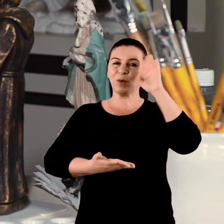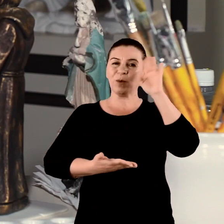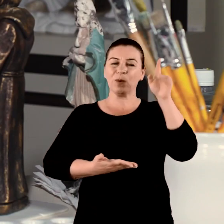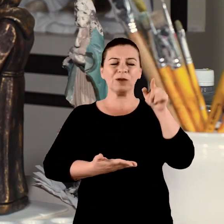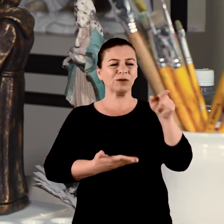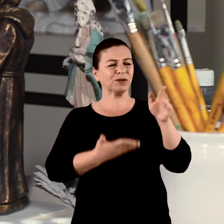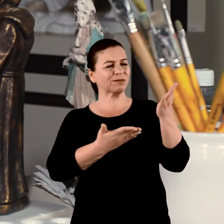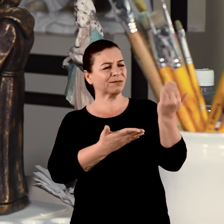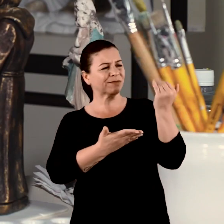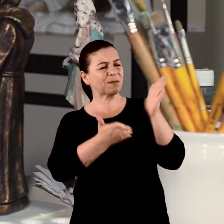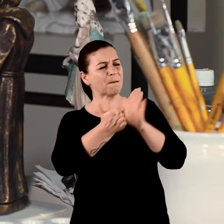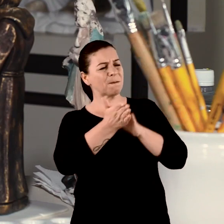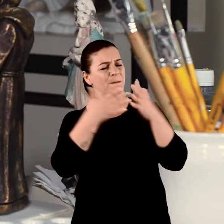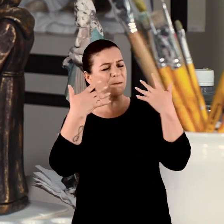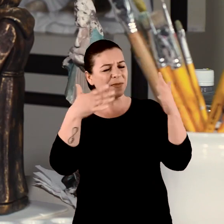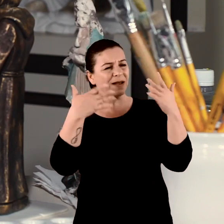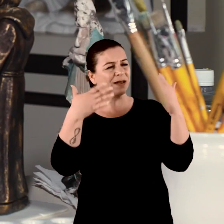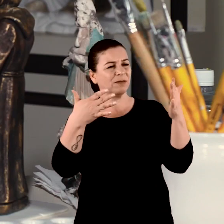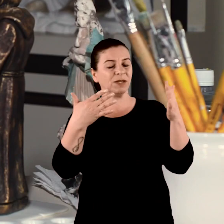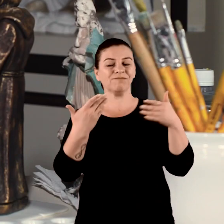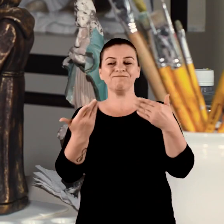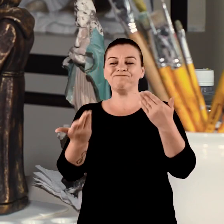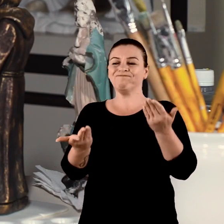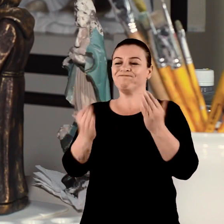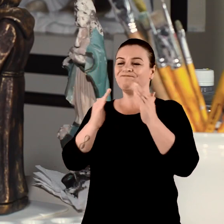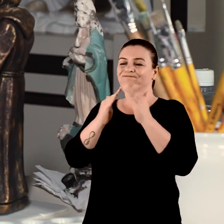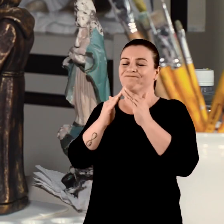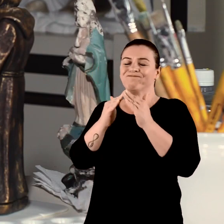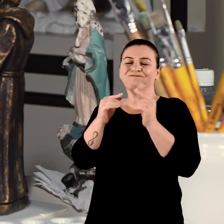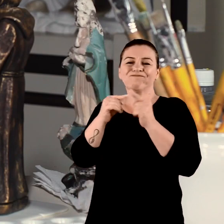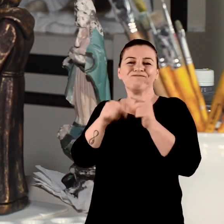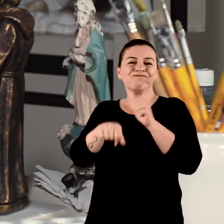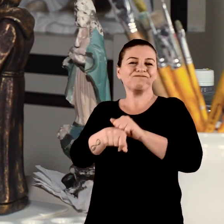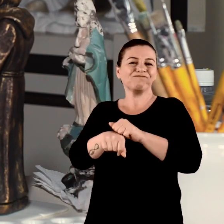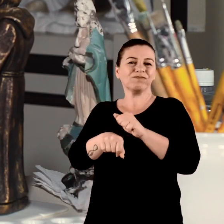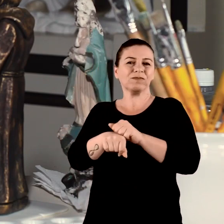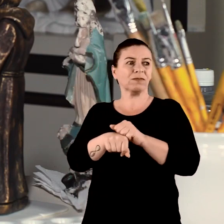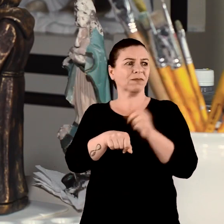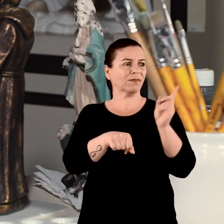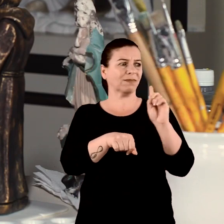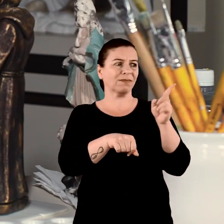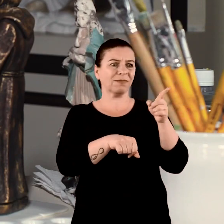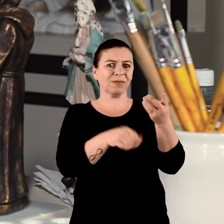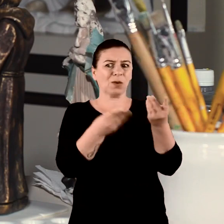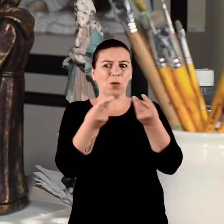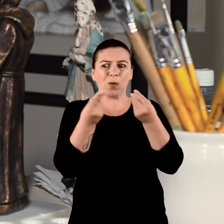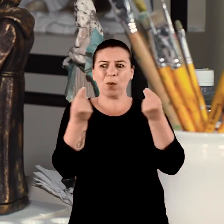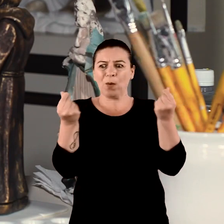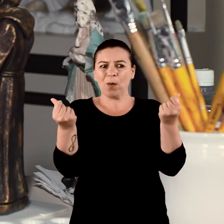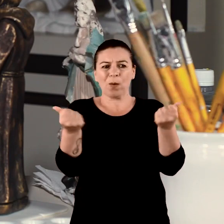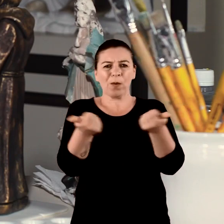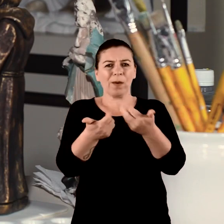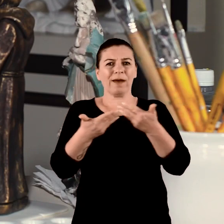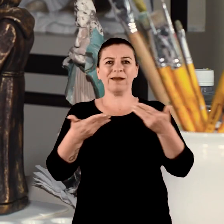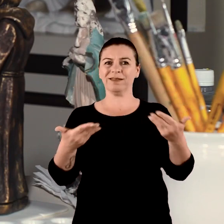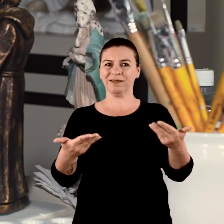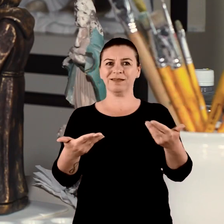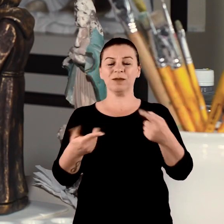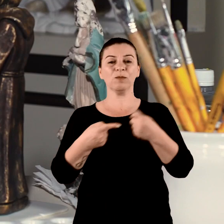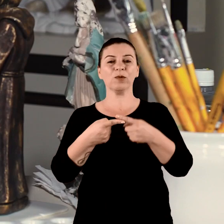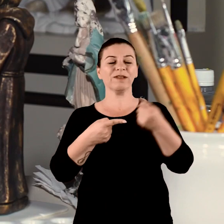sonhos. Eu chamei ele e falei, o senhor está de parabéns. Poxa, dona, nossa igreja é tão pobre. Falei, não, sua igreja é